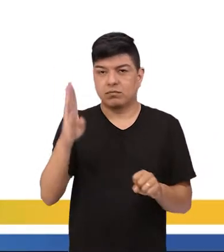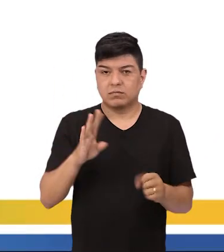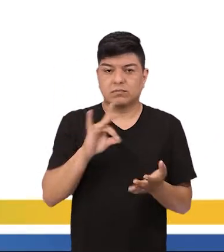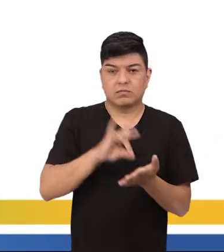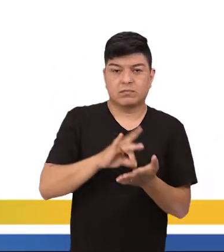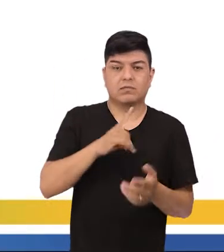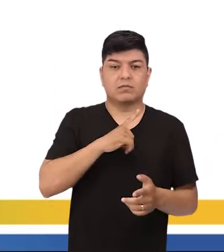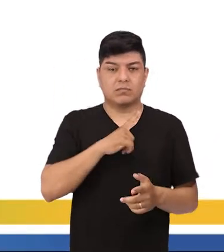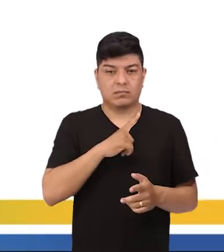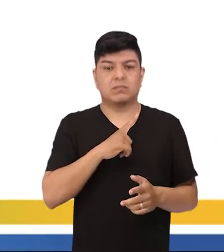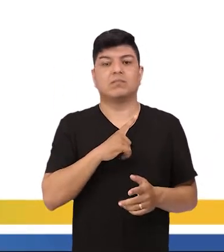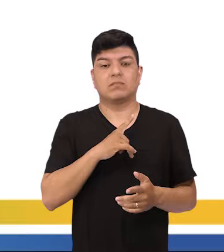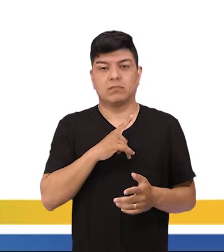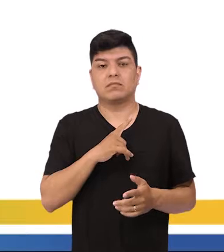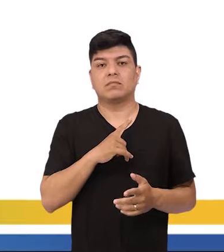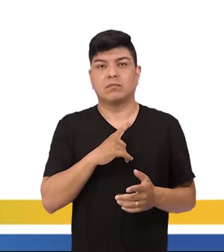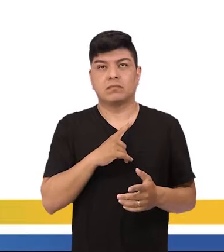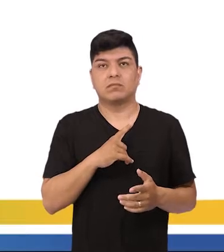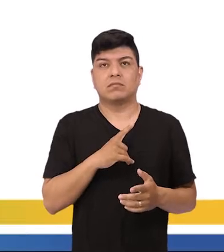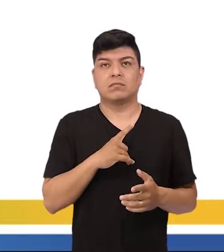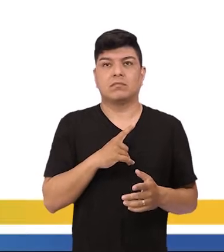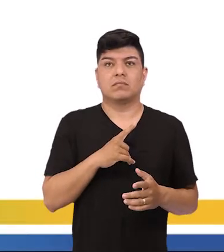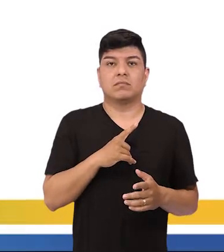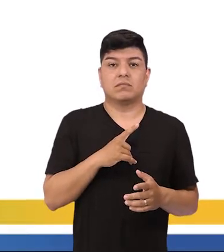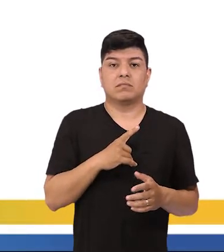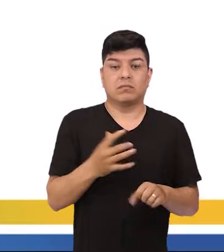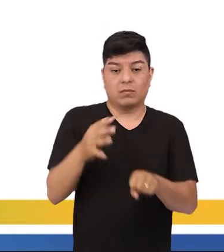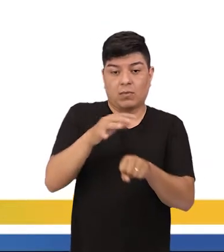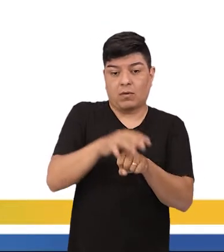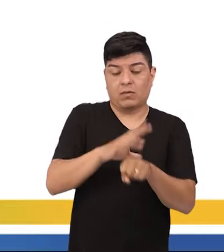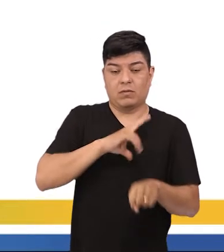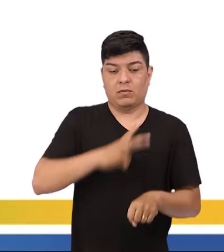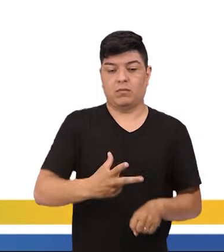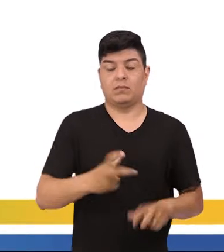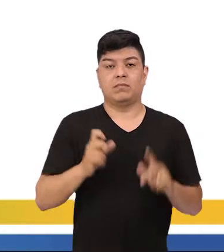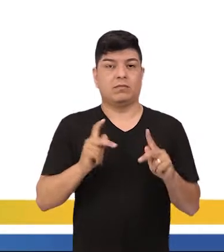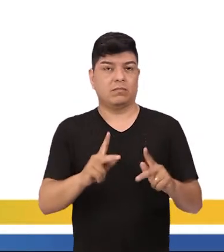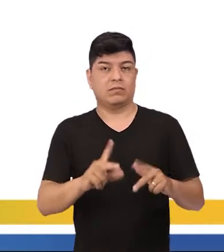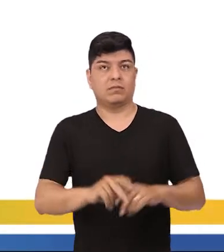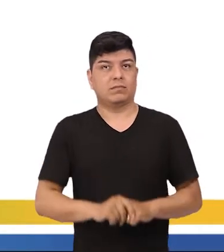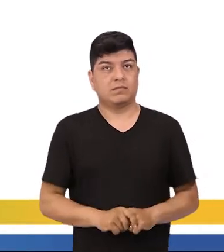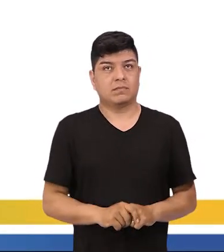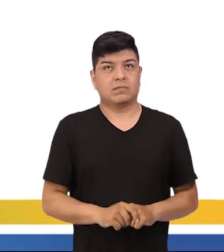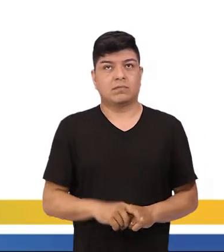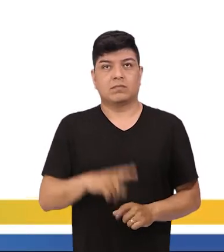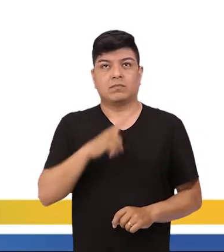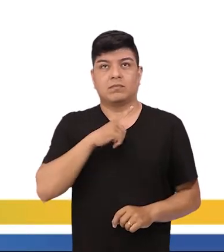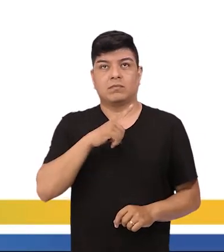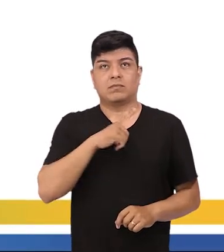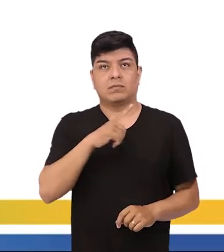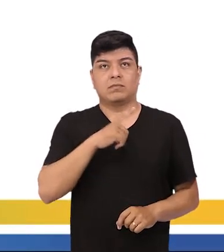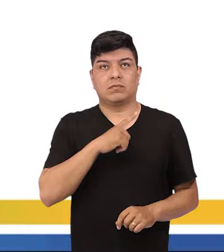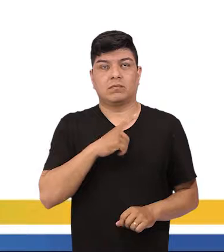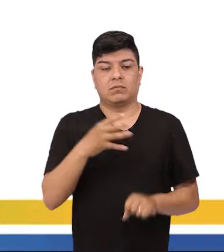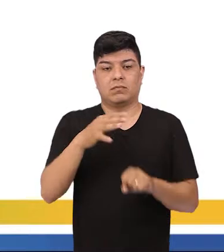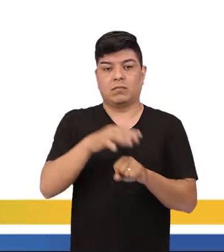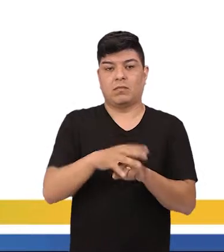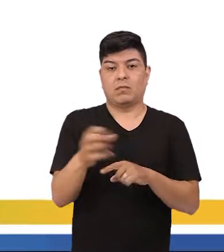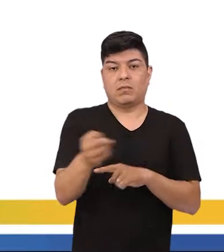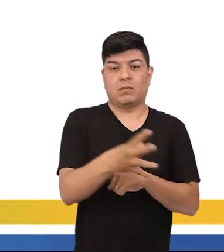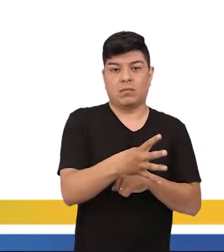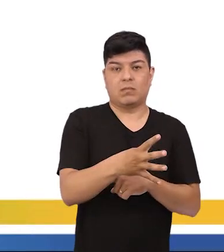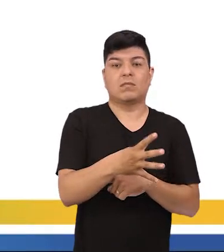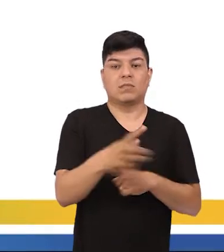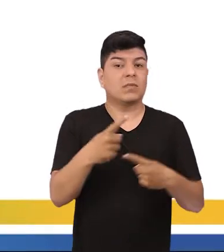fato, né, nós somos então aí uma colônia de Portugal. Pessoal, então nós temos aí as colônias modernas. Por que